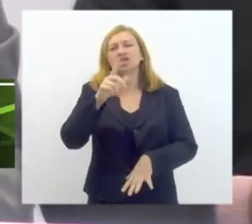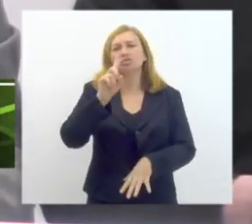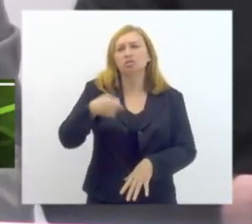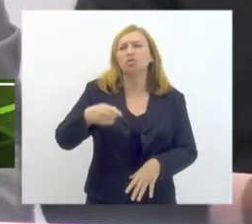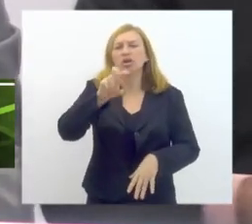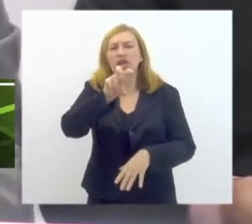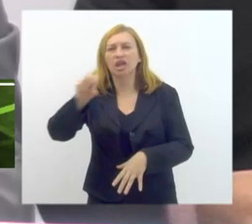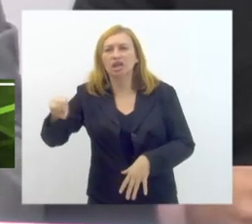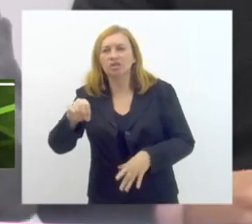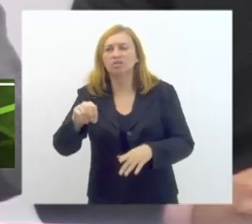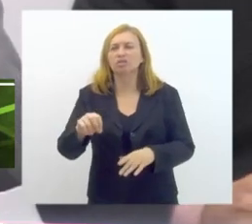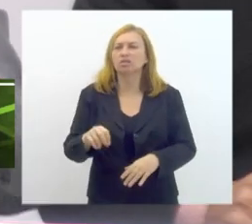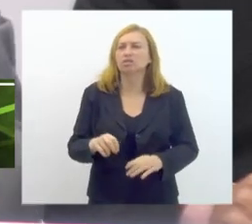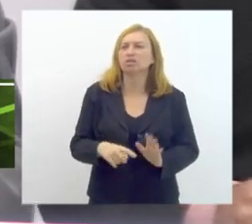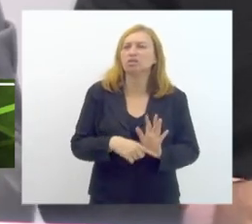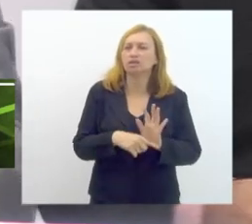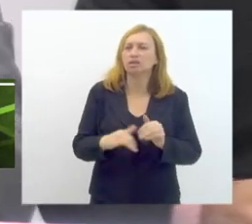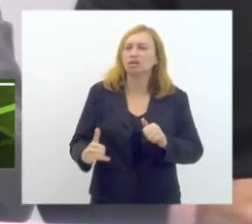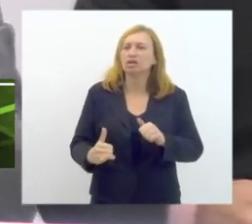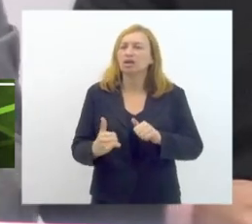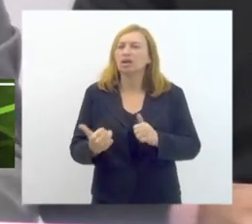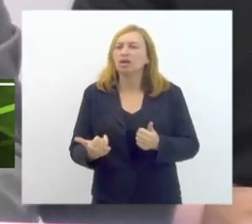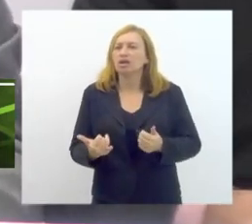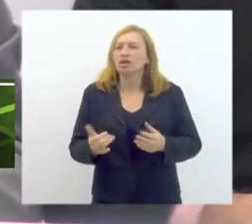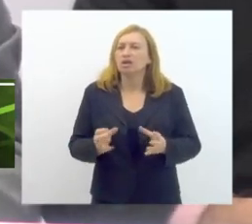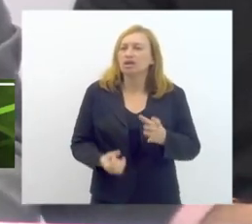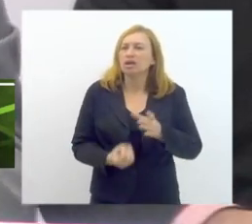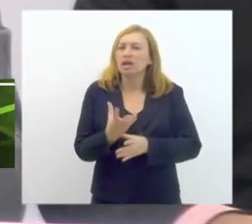atendimentos, formado dentro das bases